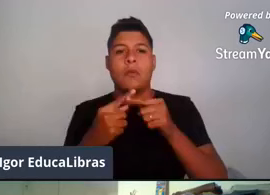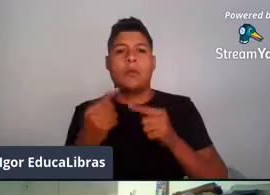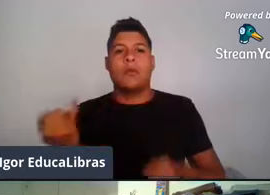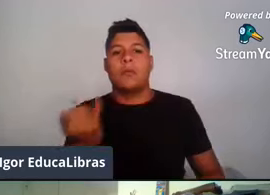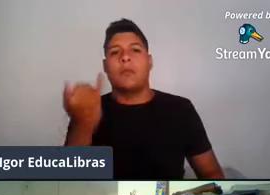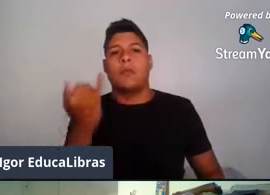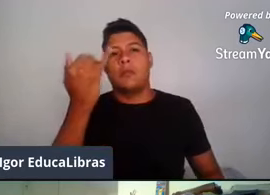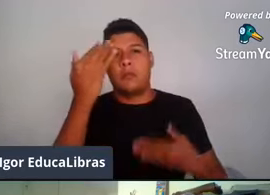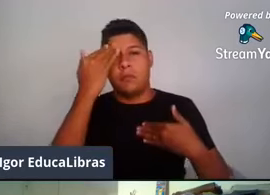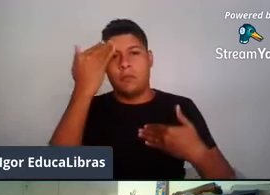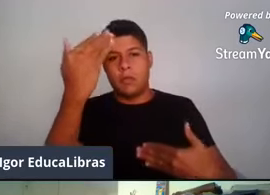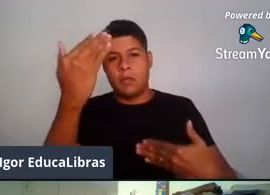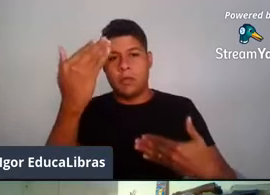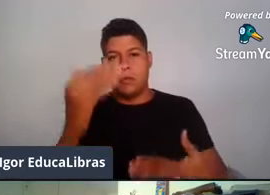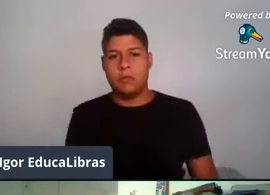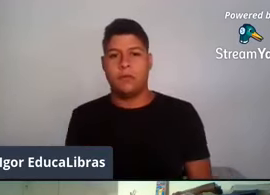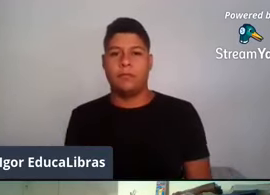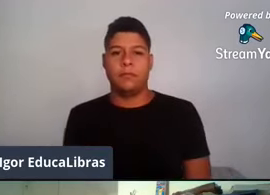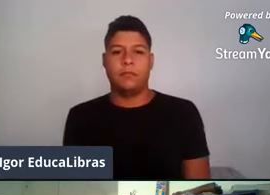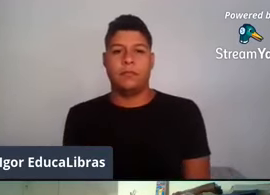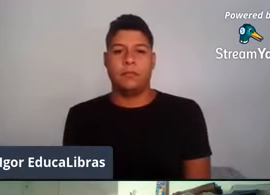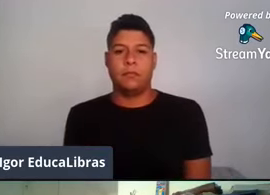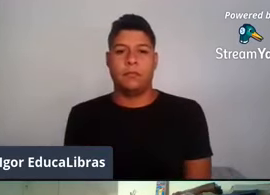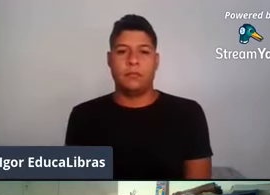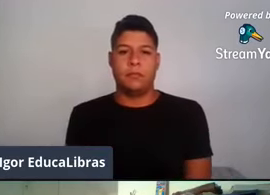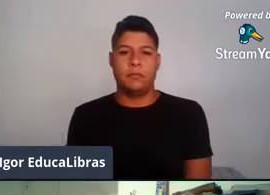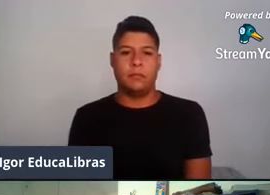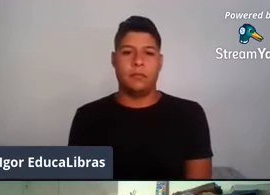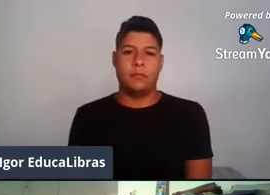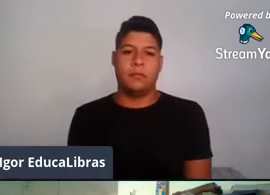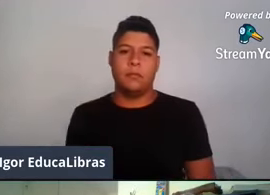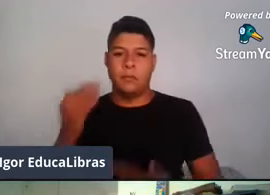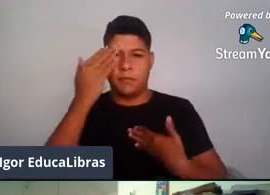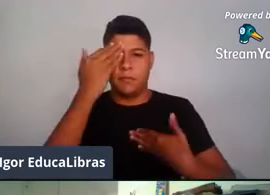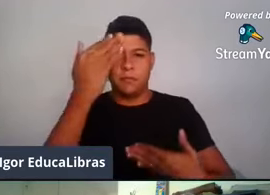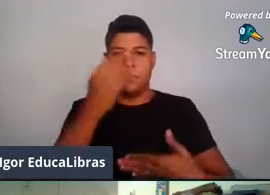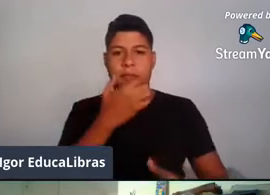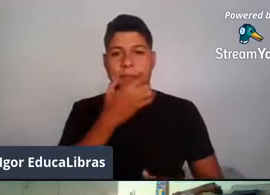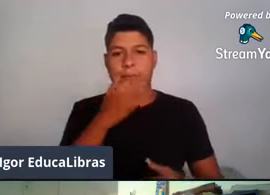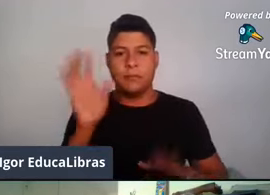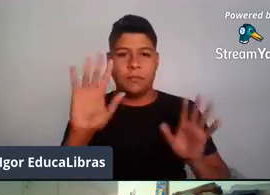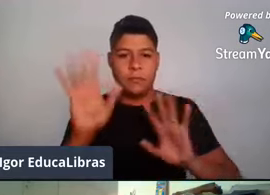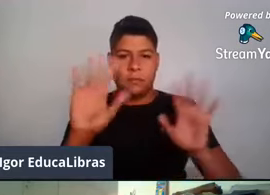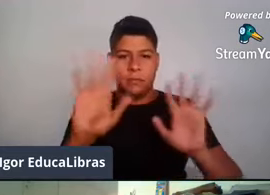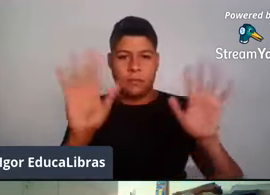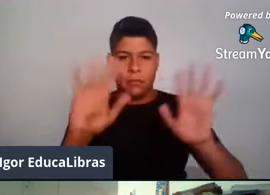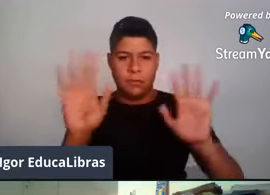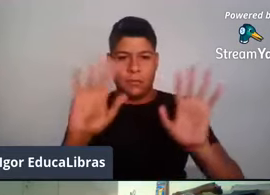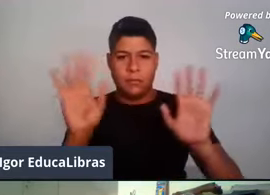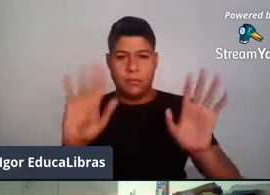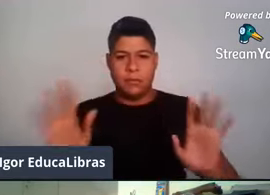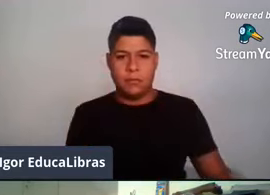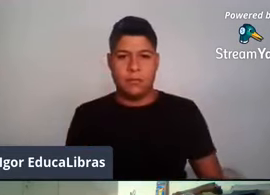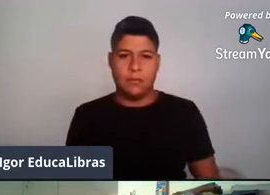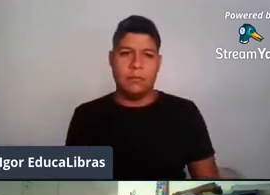mundo. Obrigado. Isso aí. Obrigado, Marinalva. Tchau, obrigado, Igor. Obrigada, gente. Tchau. Tchau, Cid.